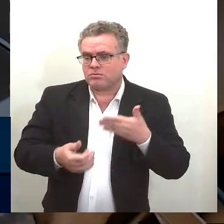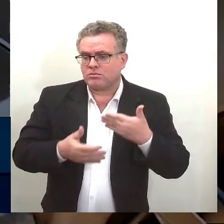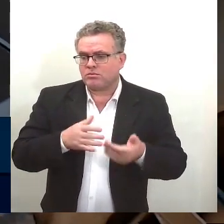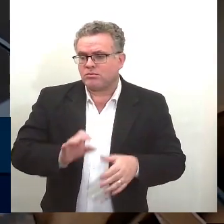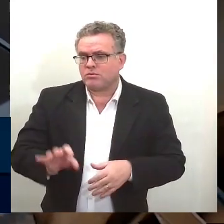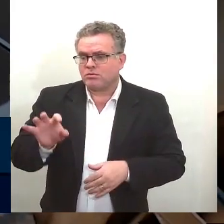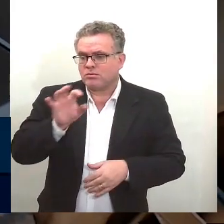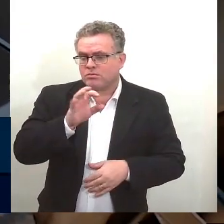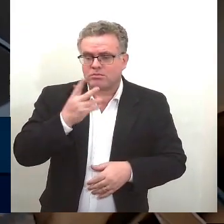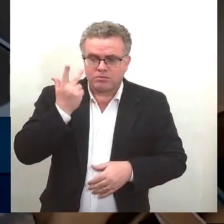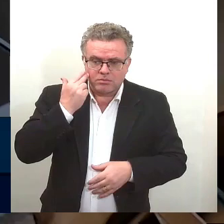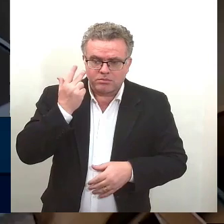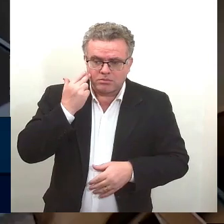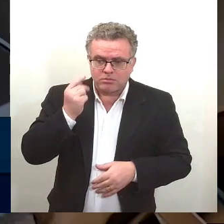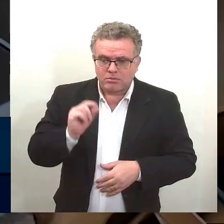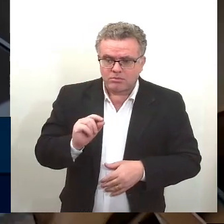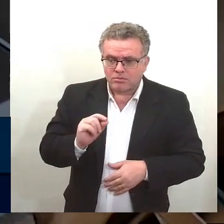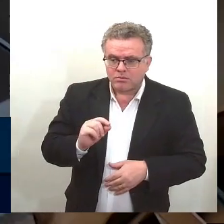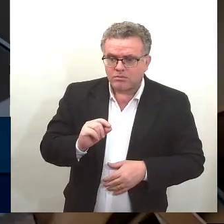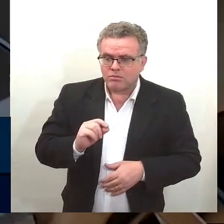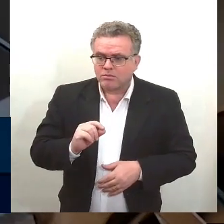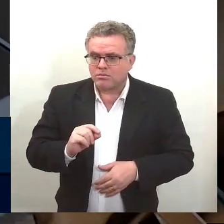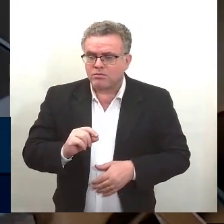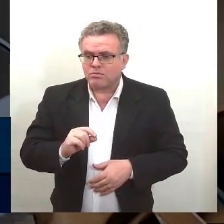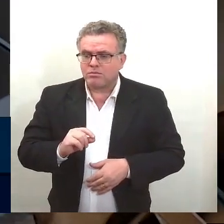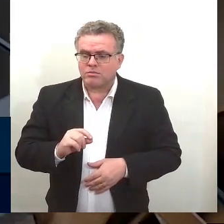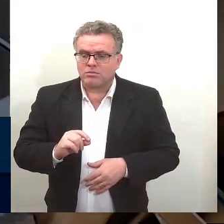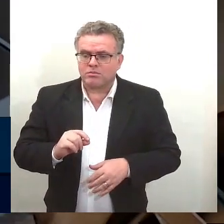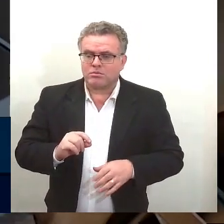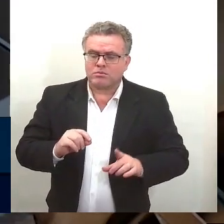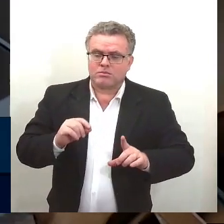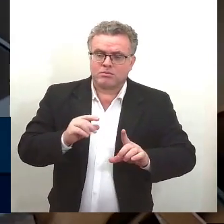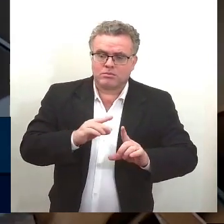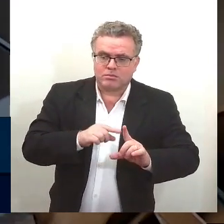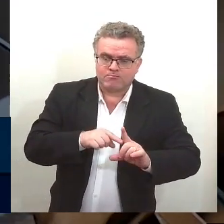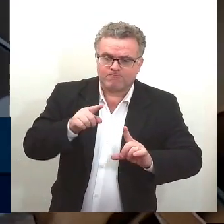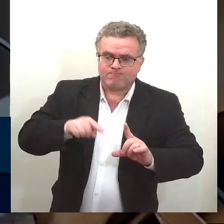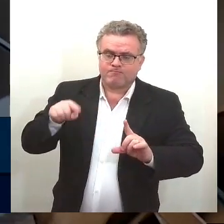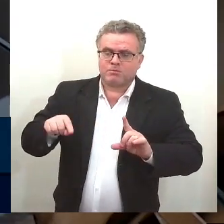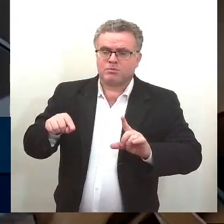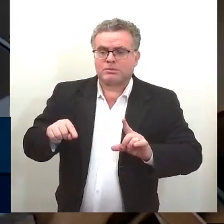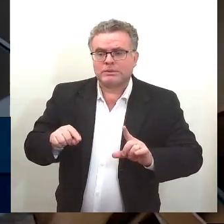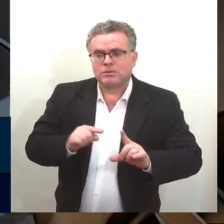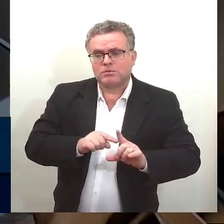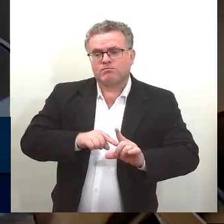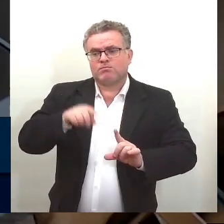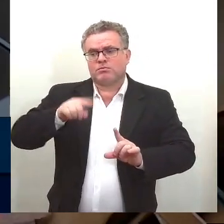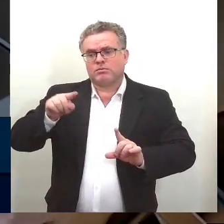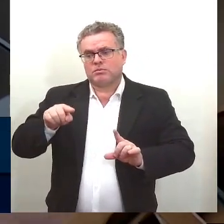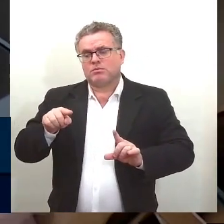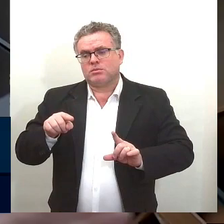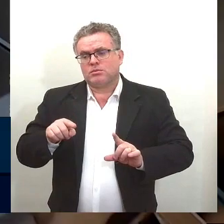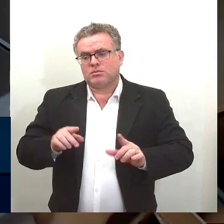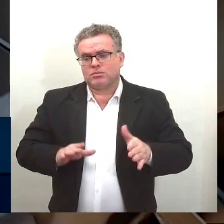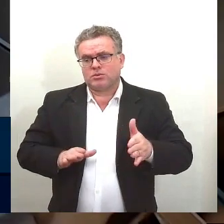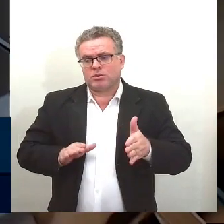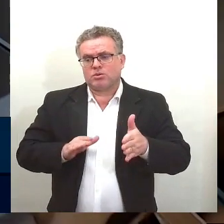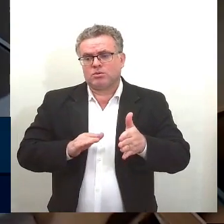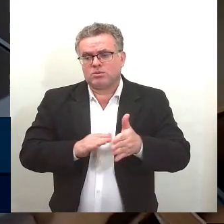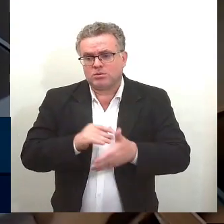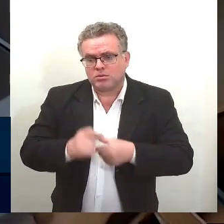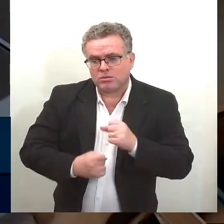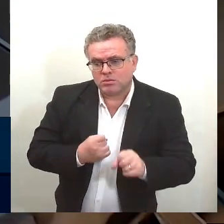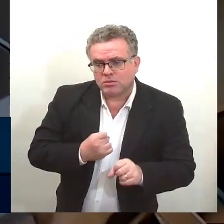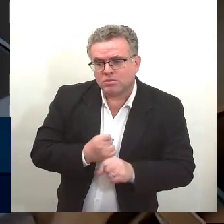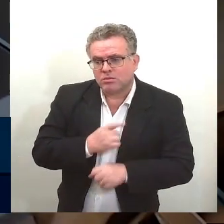O gráfico de despesa de investimento sempre aumenta muito no último ano de governo. É maturação de projeto, é bem comum. Então a